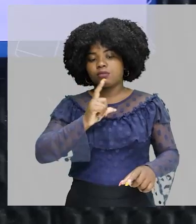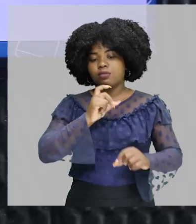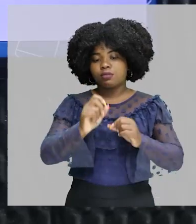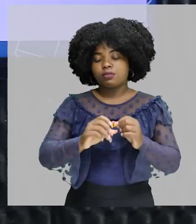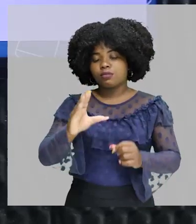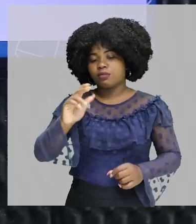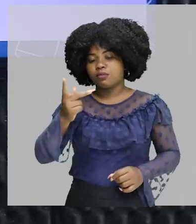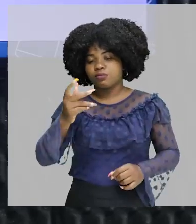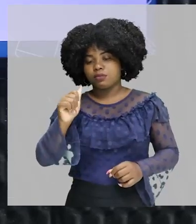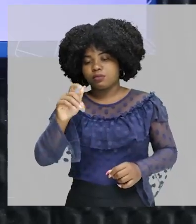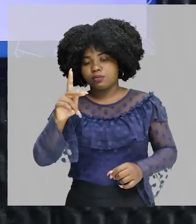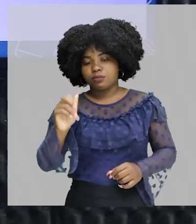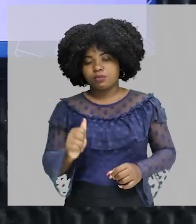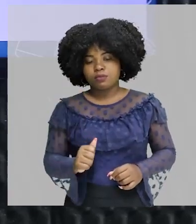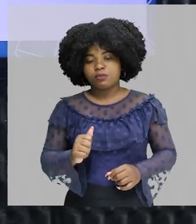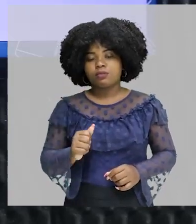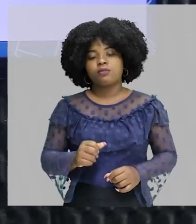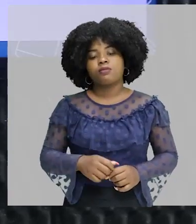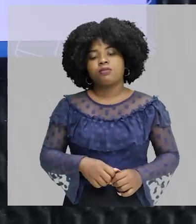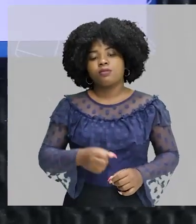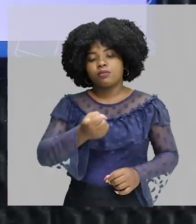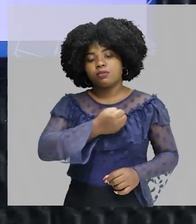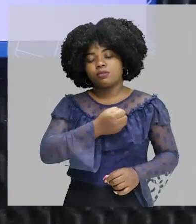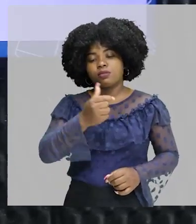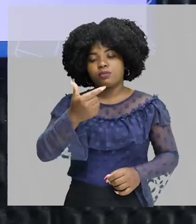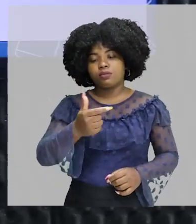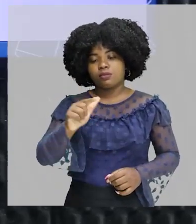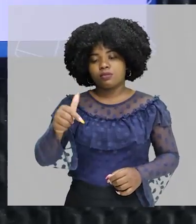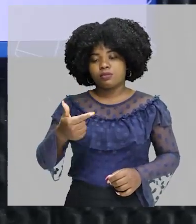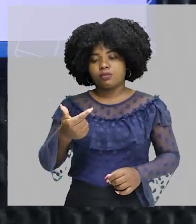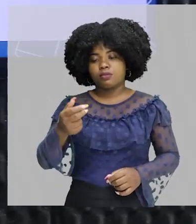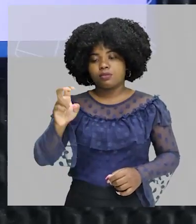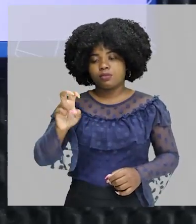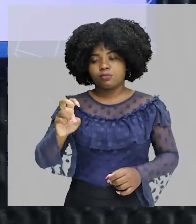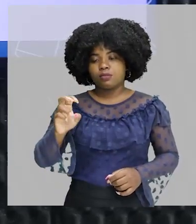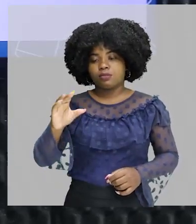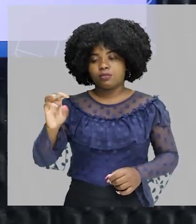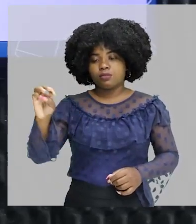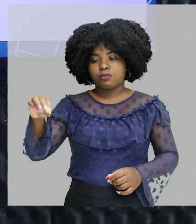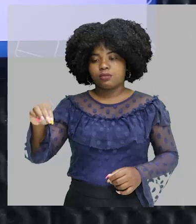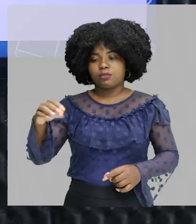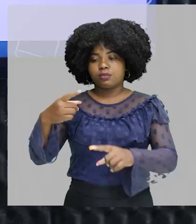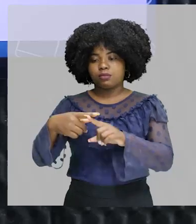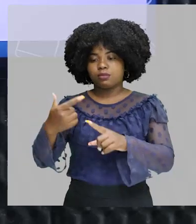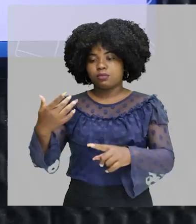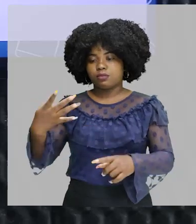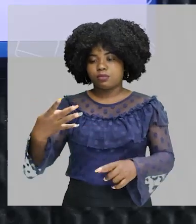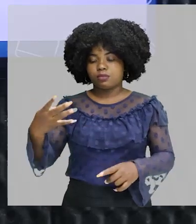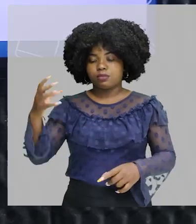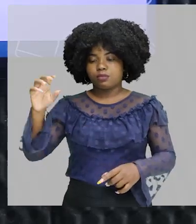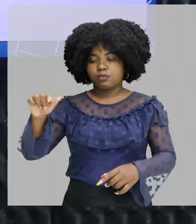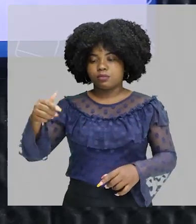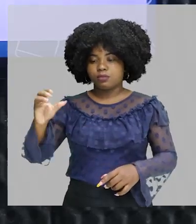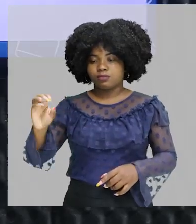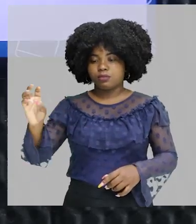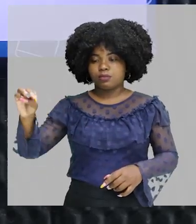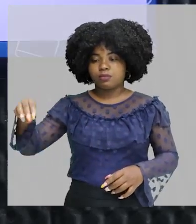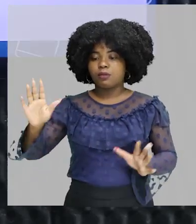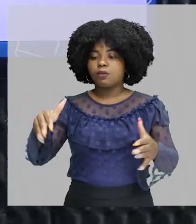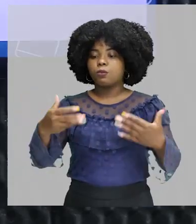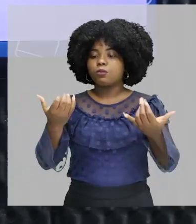chapa, com essas medidas, 2,5 por 4 centímetros? Quais são as informações,